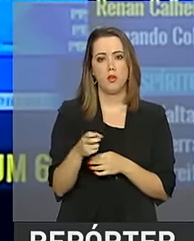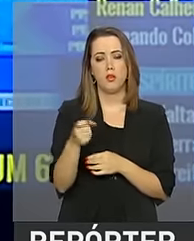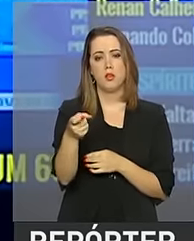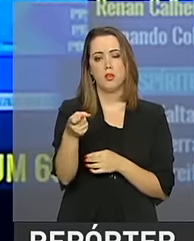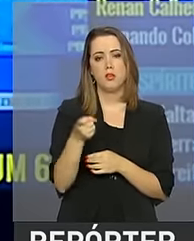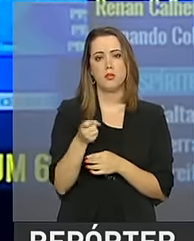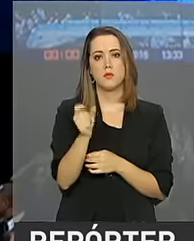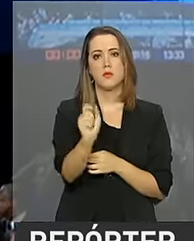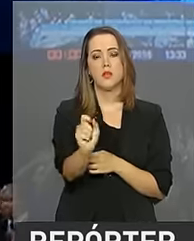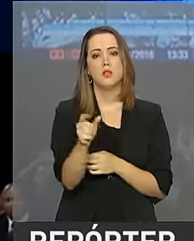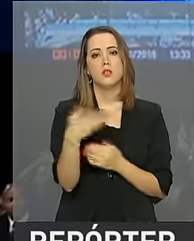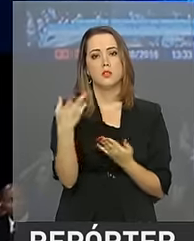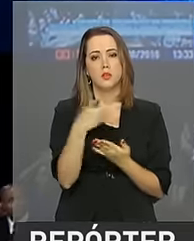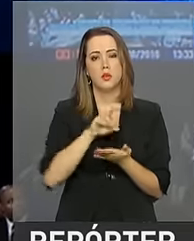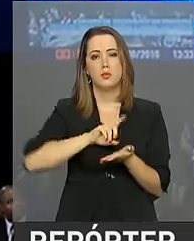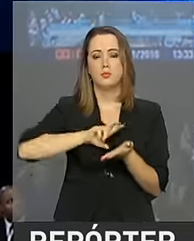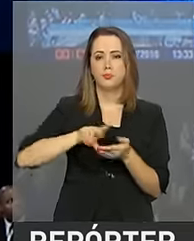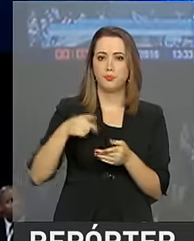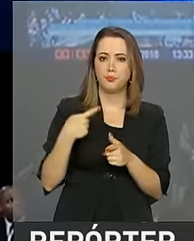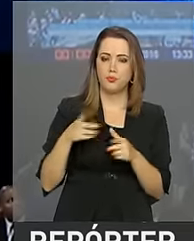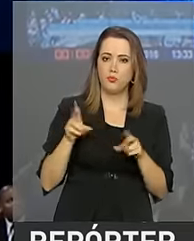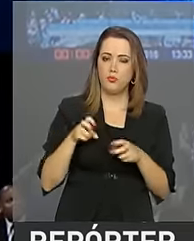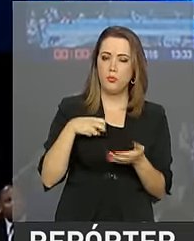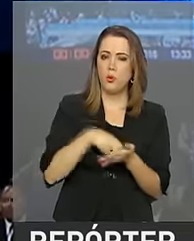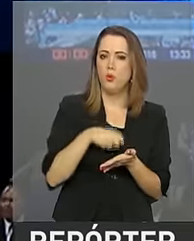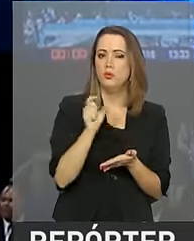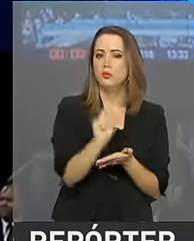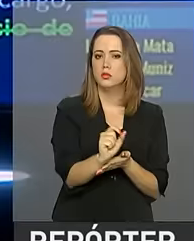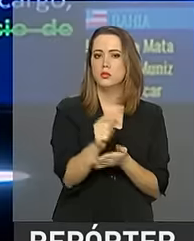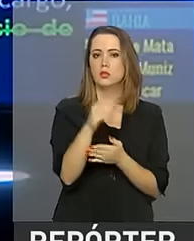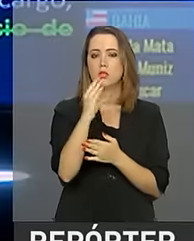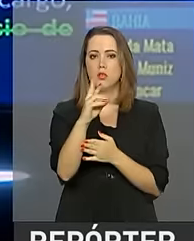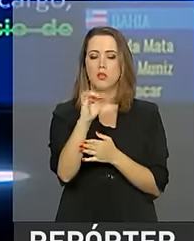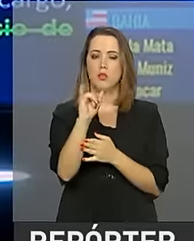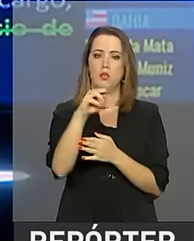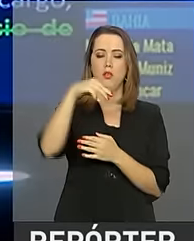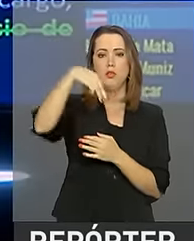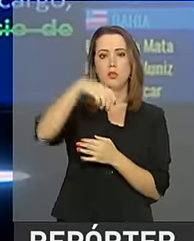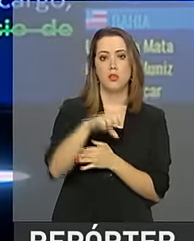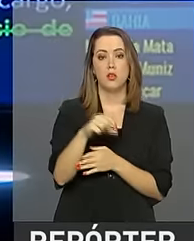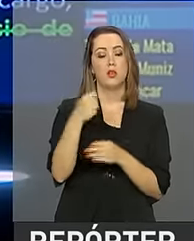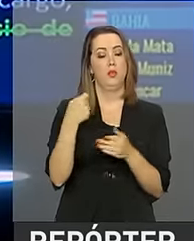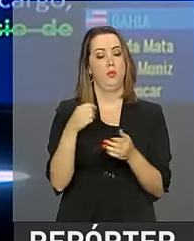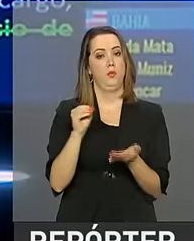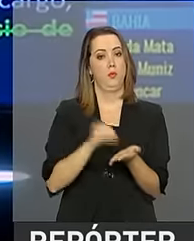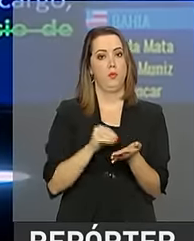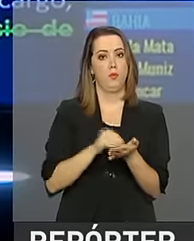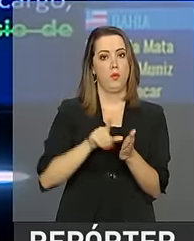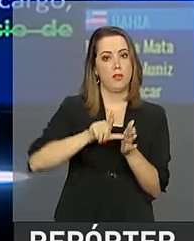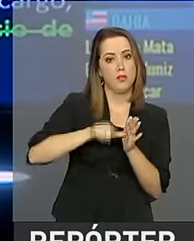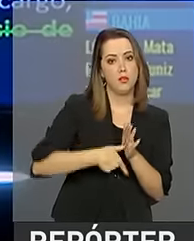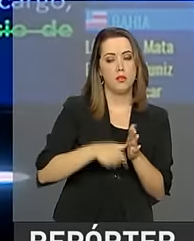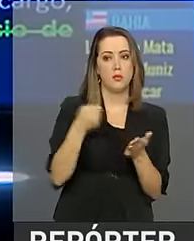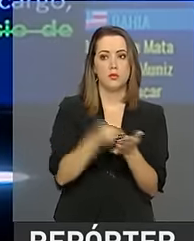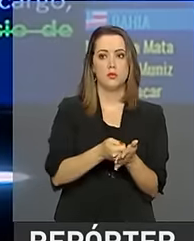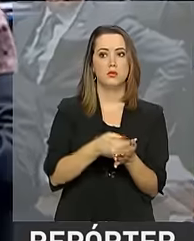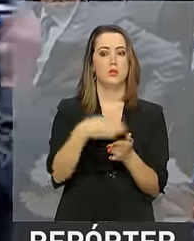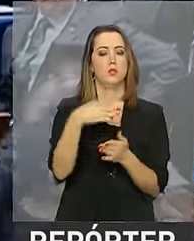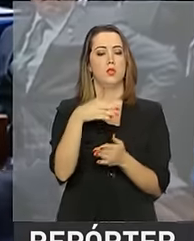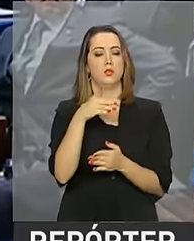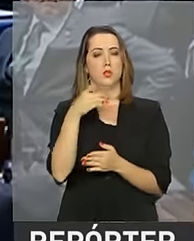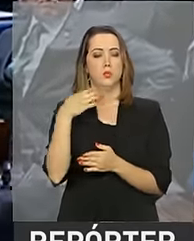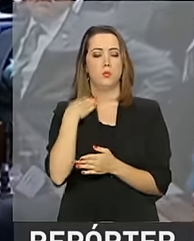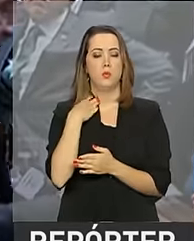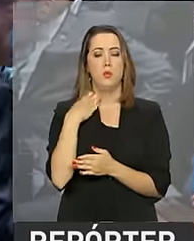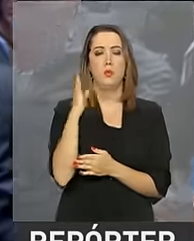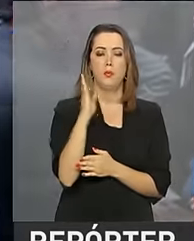crimes de responsabilidade fiscal ao atrasar o repasse de recursos a bancos públicos referentes ao Plano Safra e